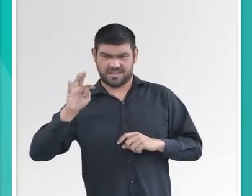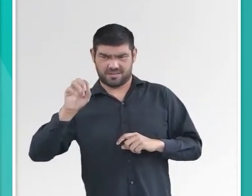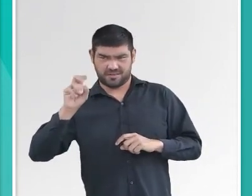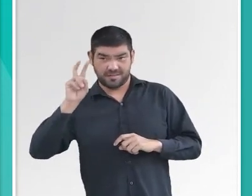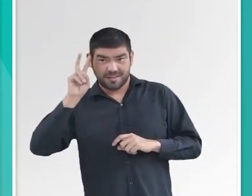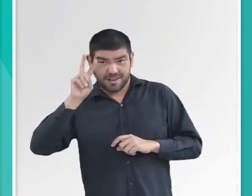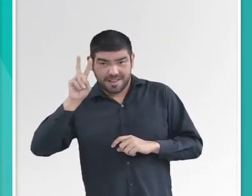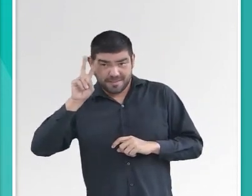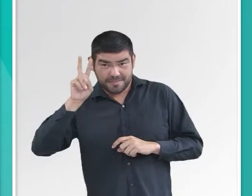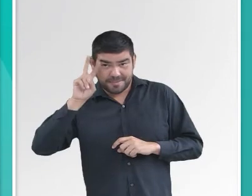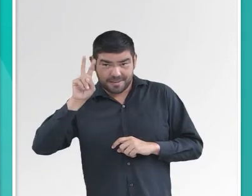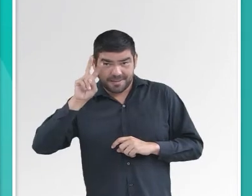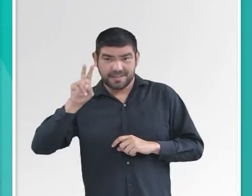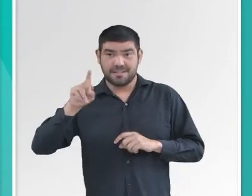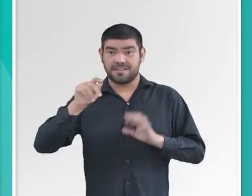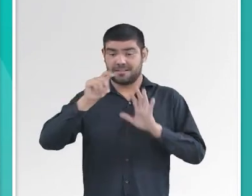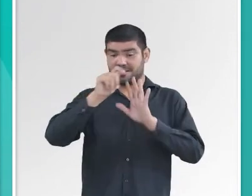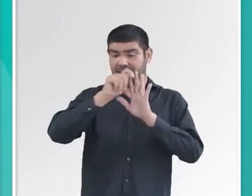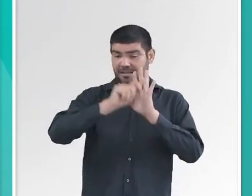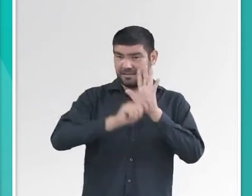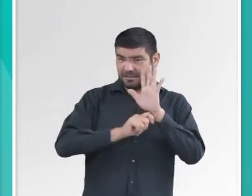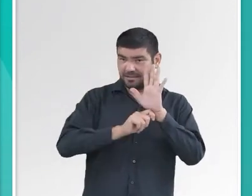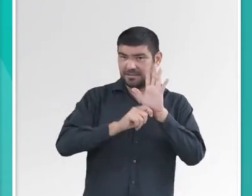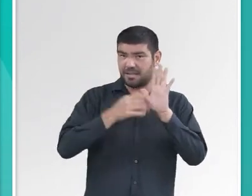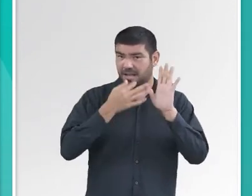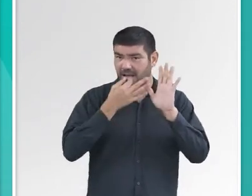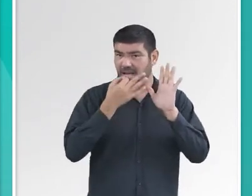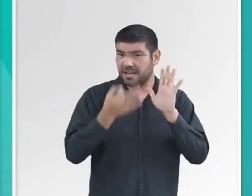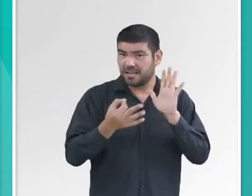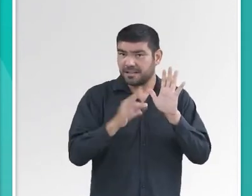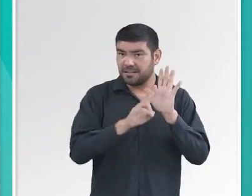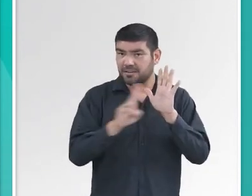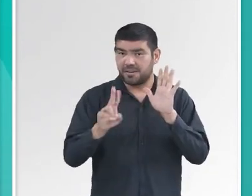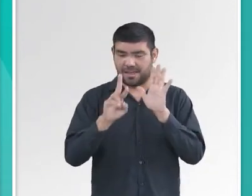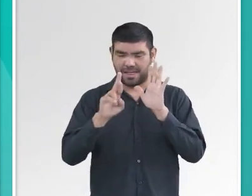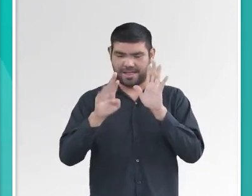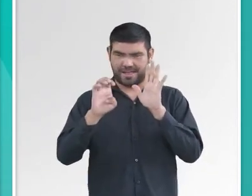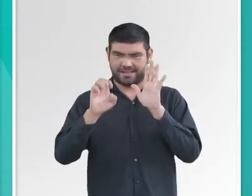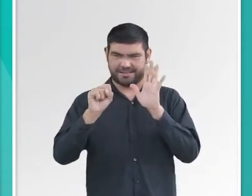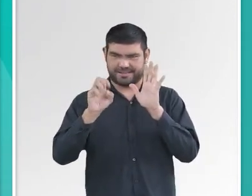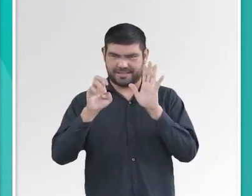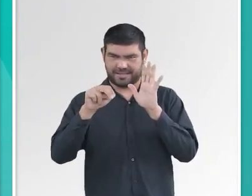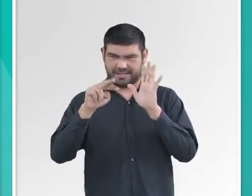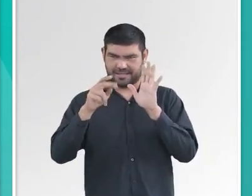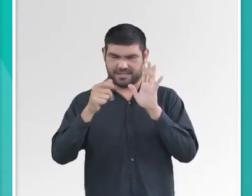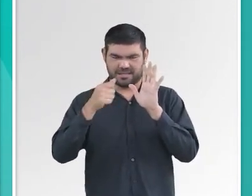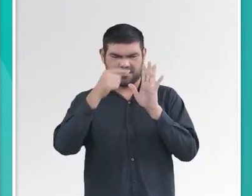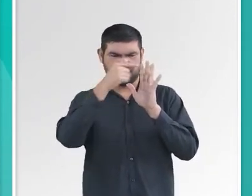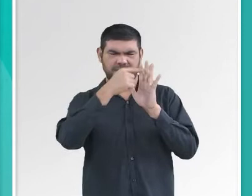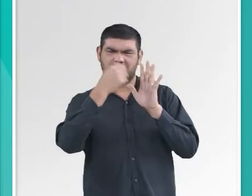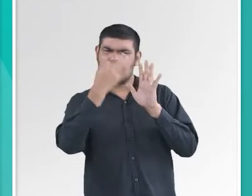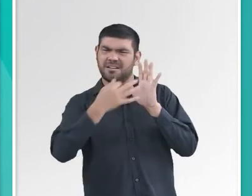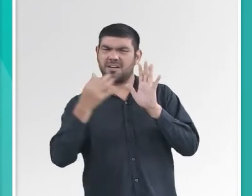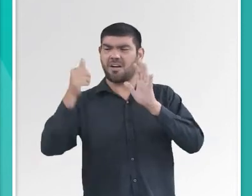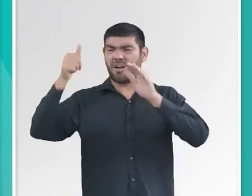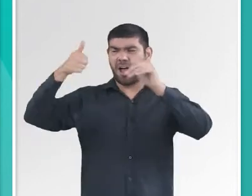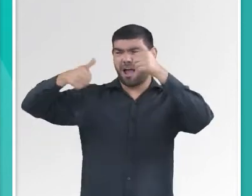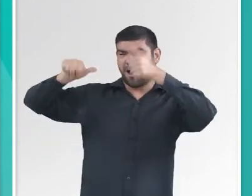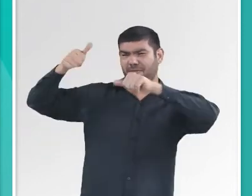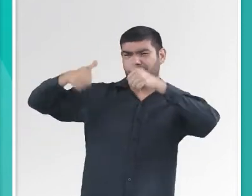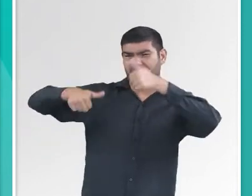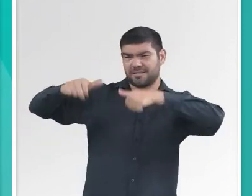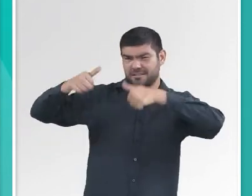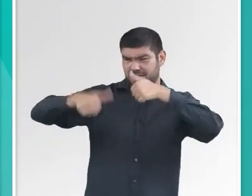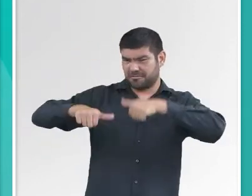um objeto, certo? E a respeito desse objeto, ela vai fazer o quê? Uma avaliação